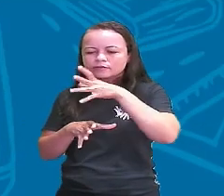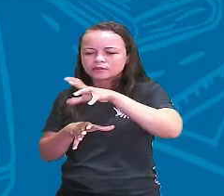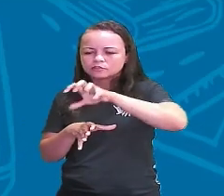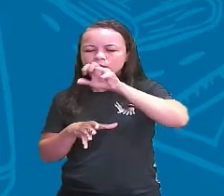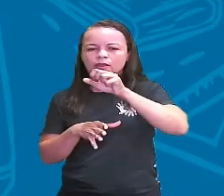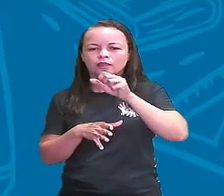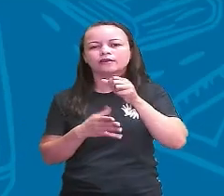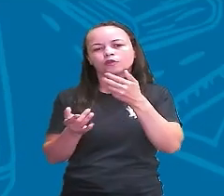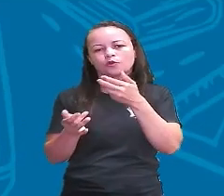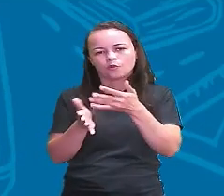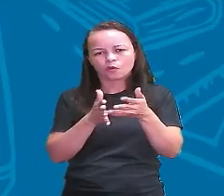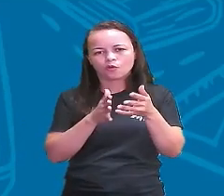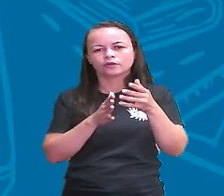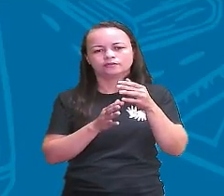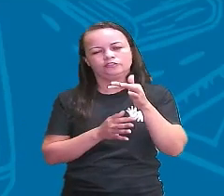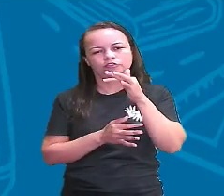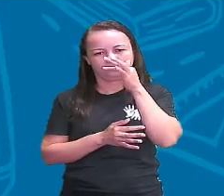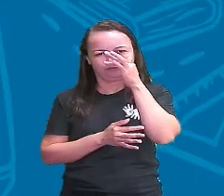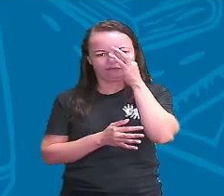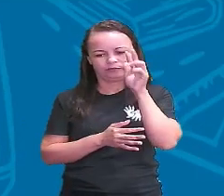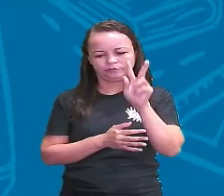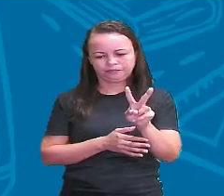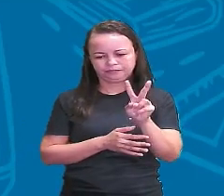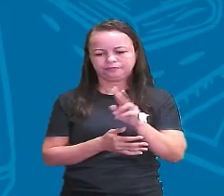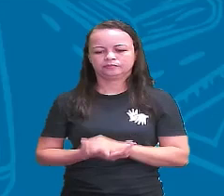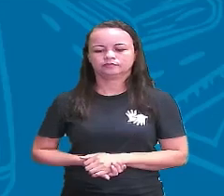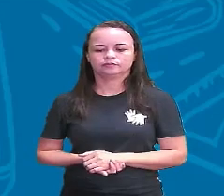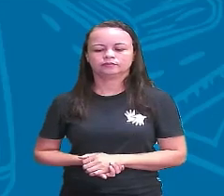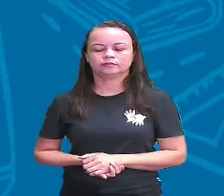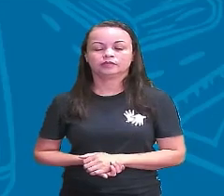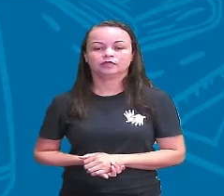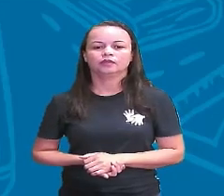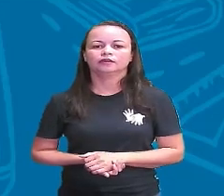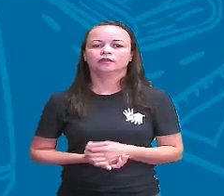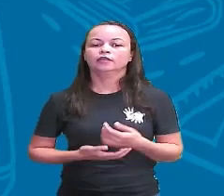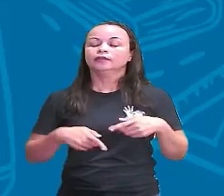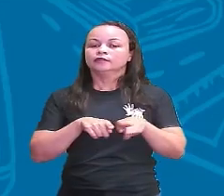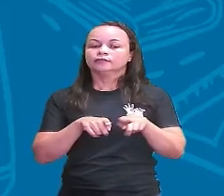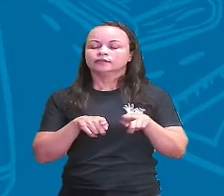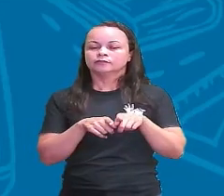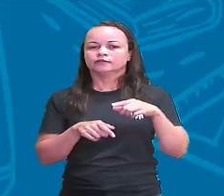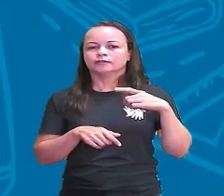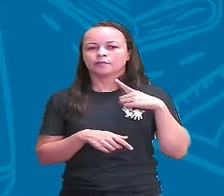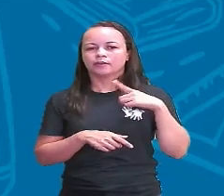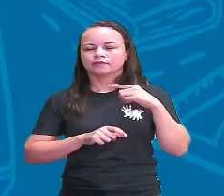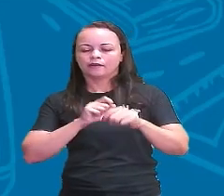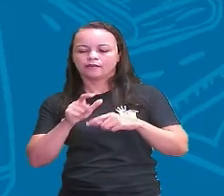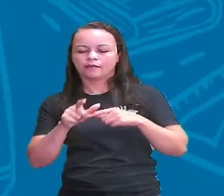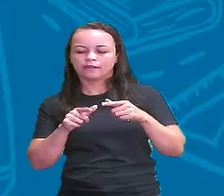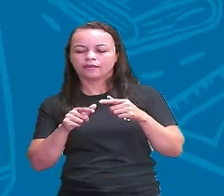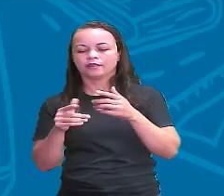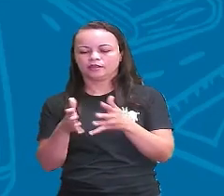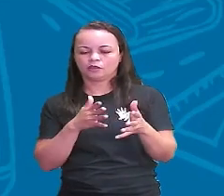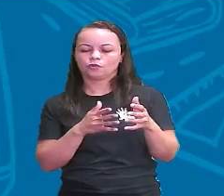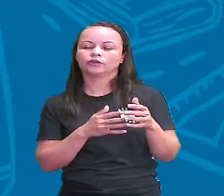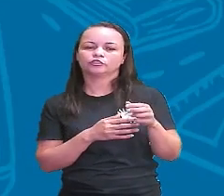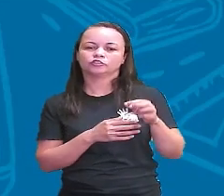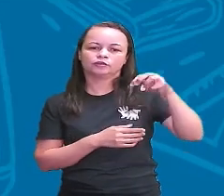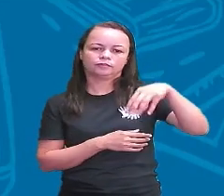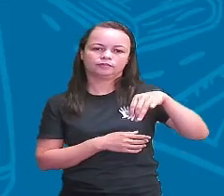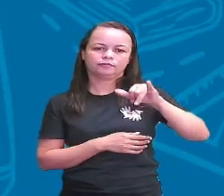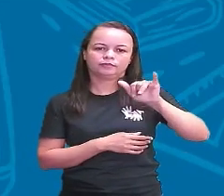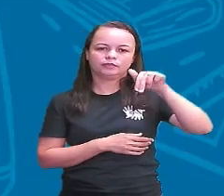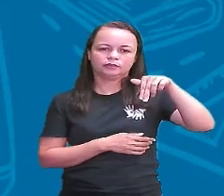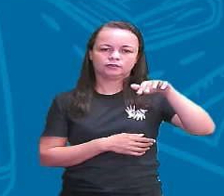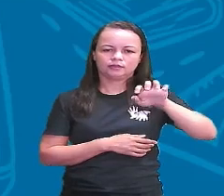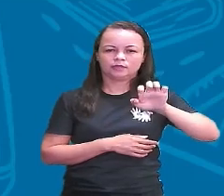origem vegetal. E também nós temos alimentos de origem mineral, tá certo? Ou